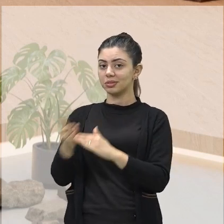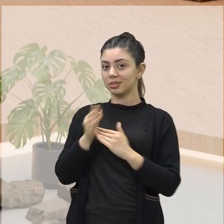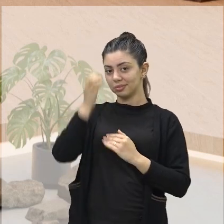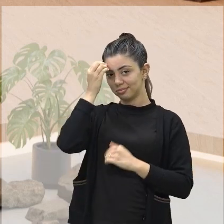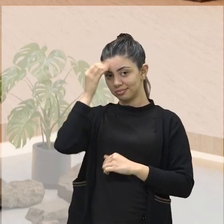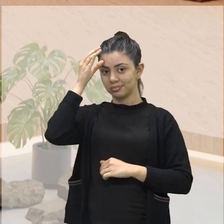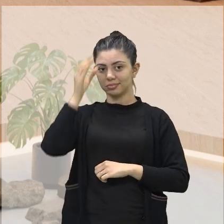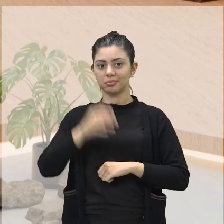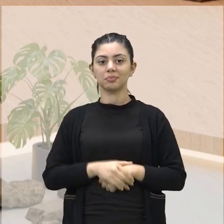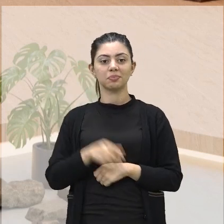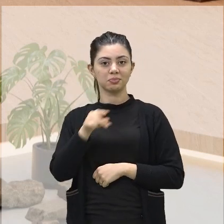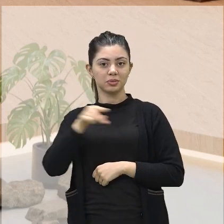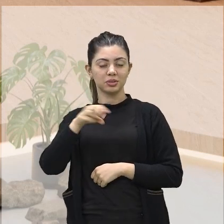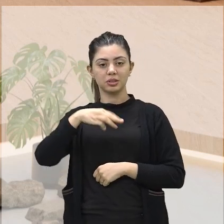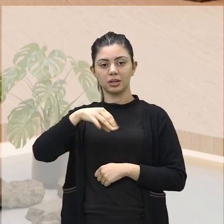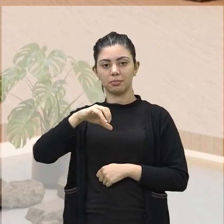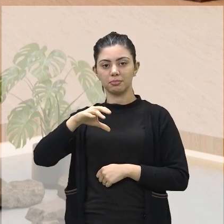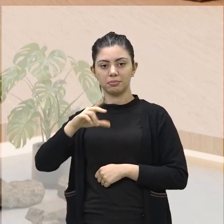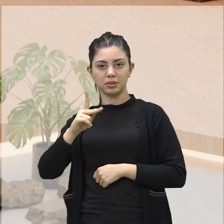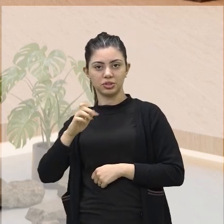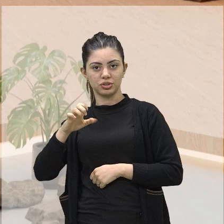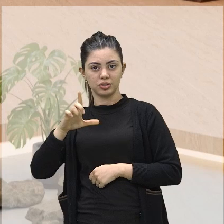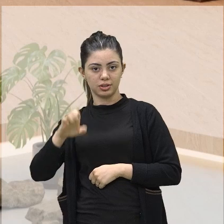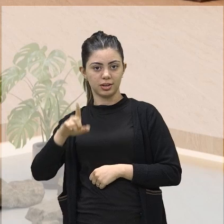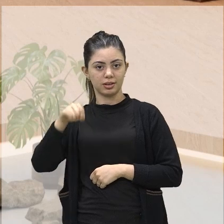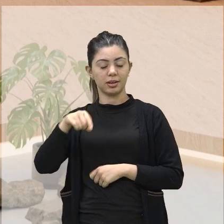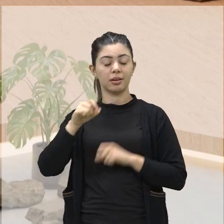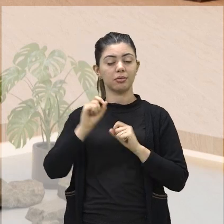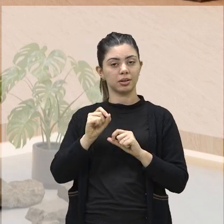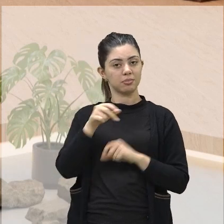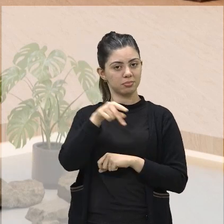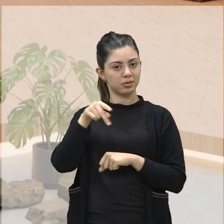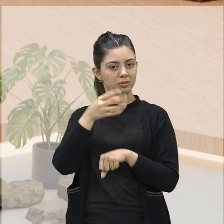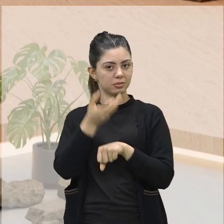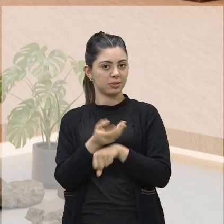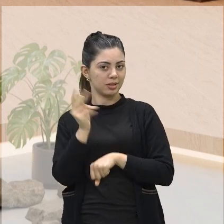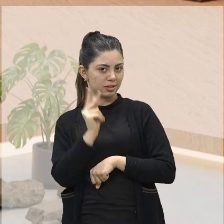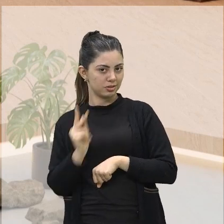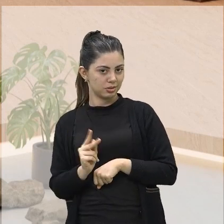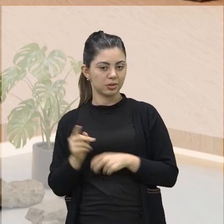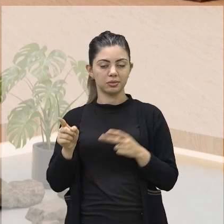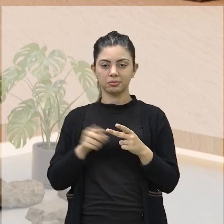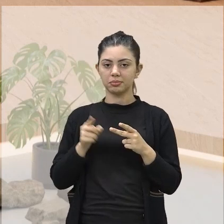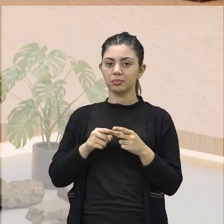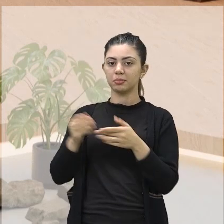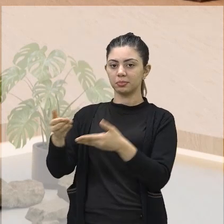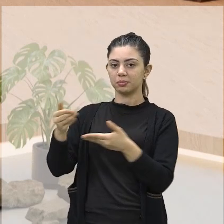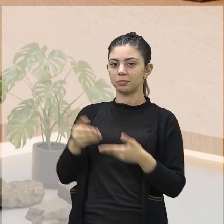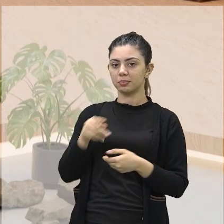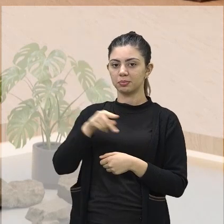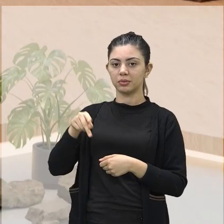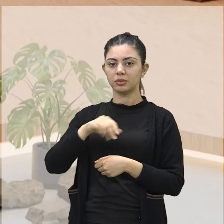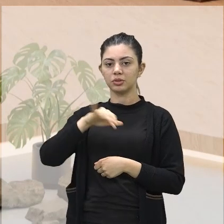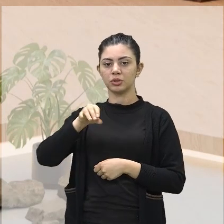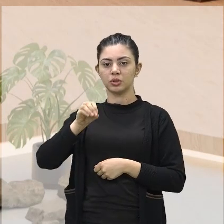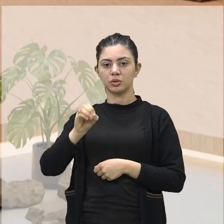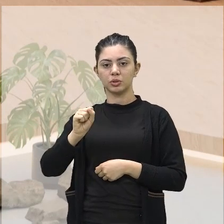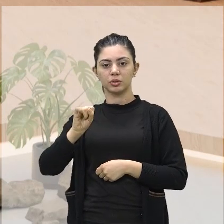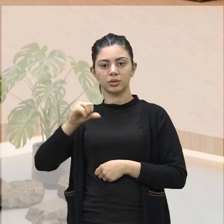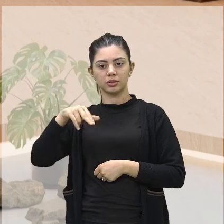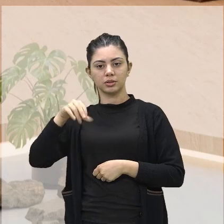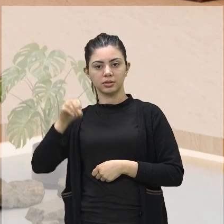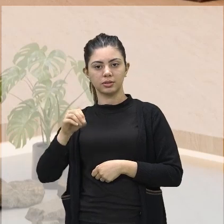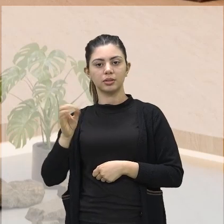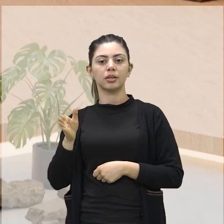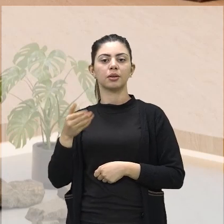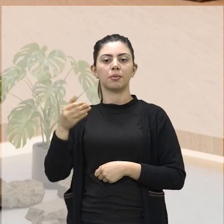aula. A professora Michele Santos, que é professora do componente de História, e o professor Josino Malagueta, que é professor do